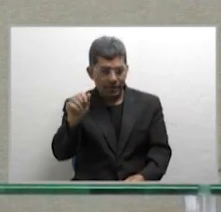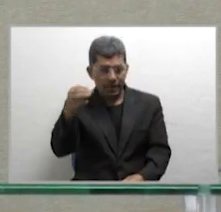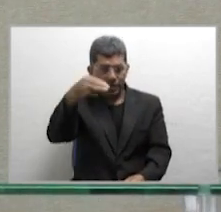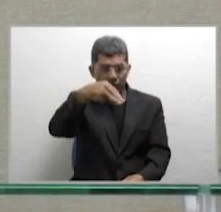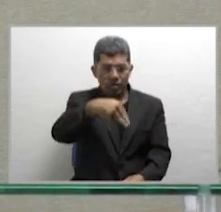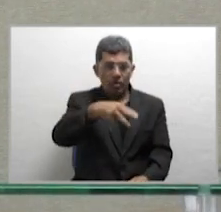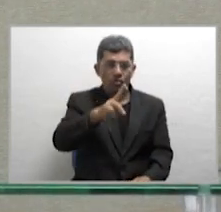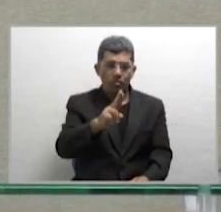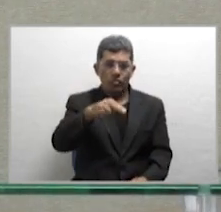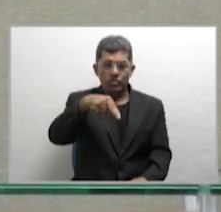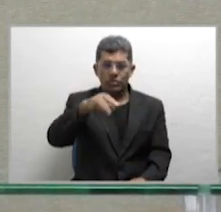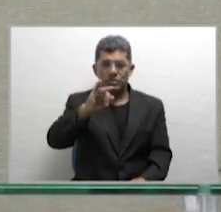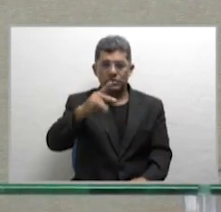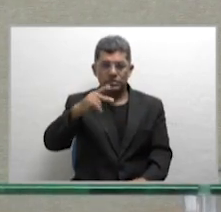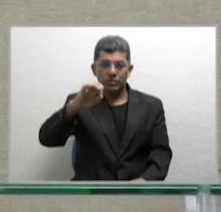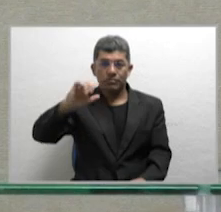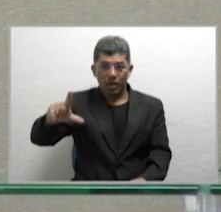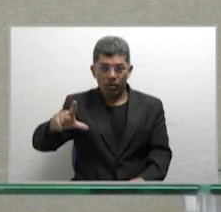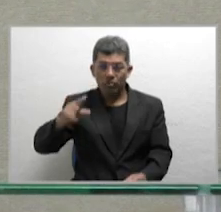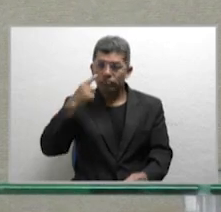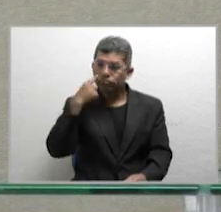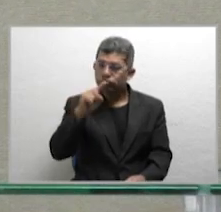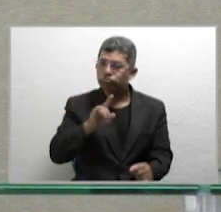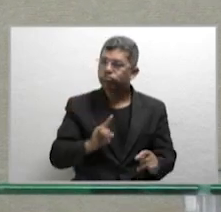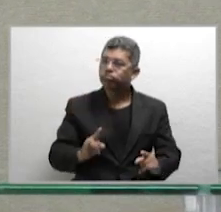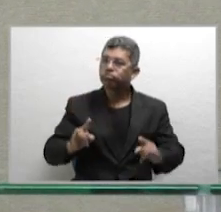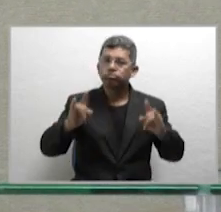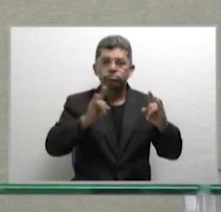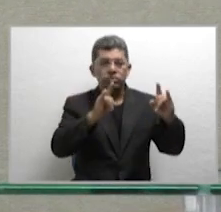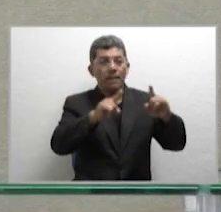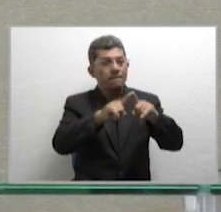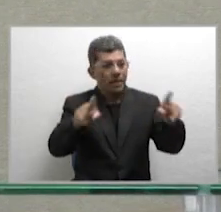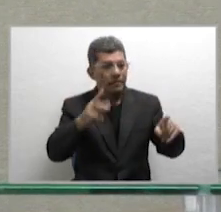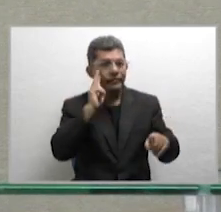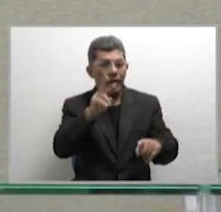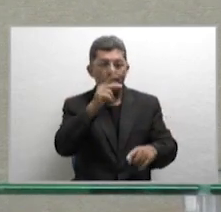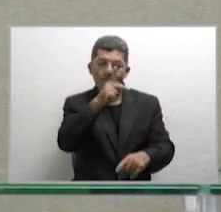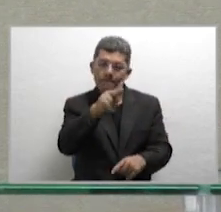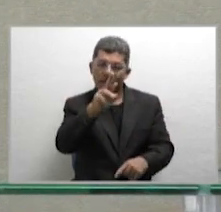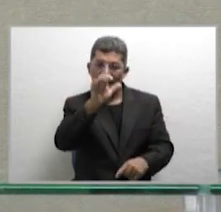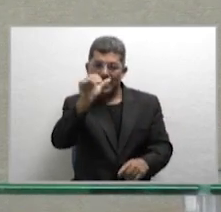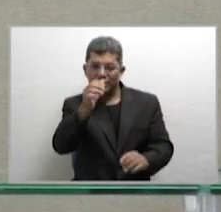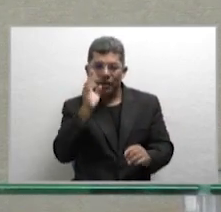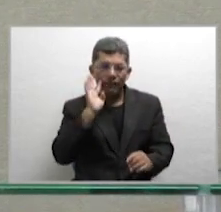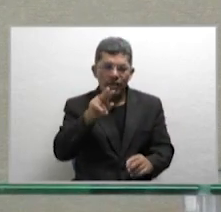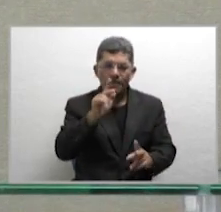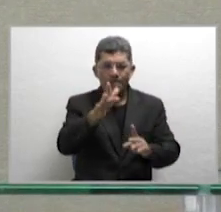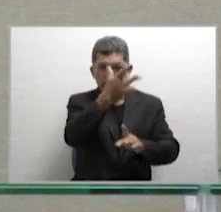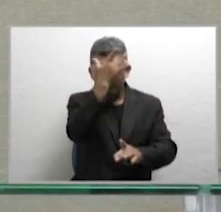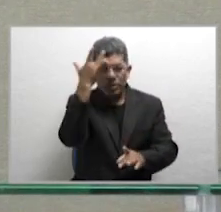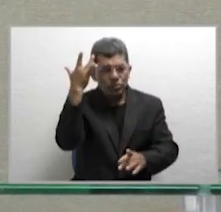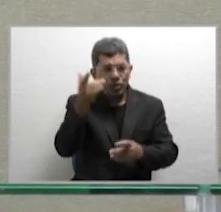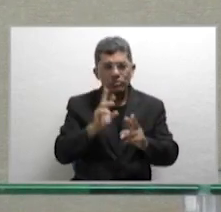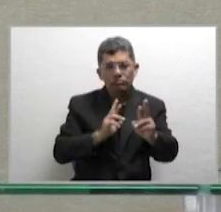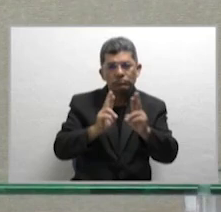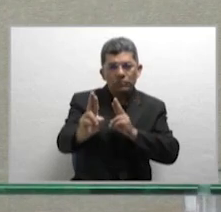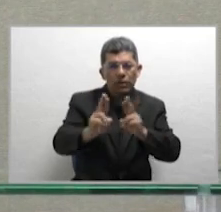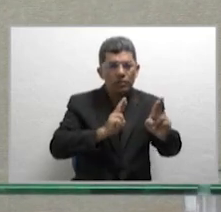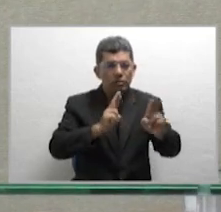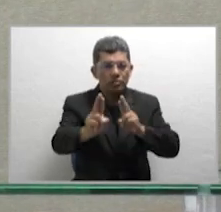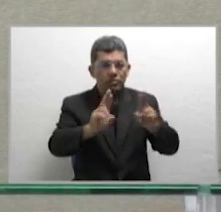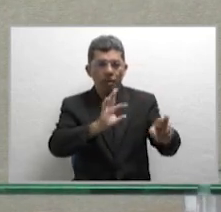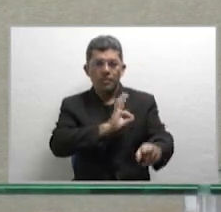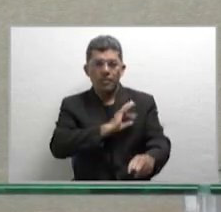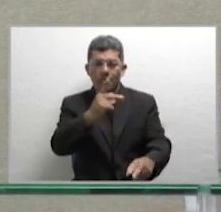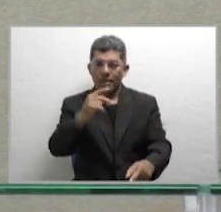local, passa pelos diversos prédios, para na praça pública, interage com a polícia militar, interage com